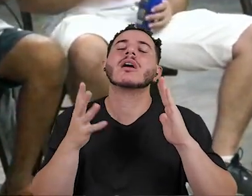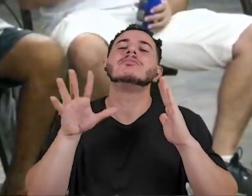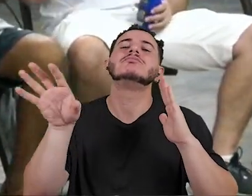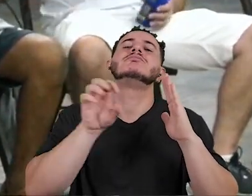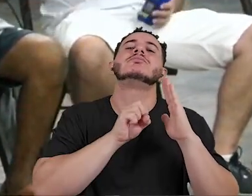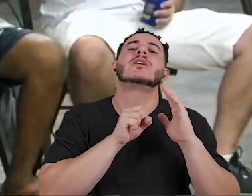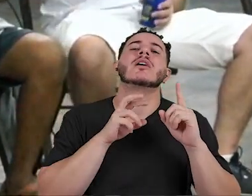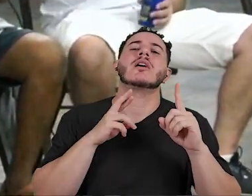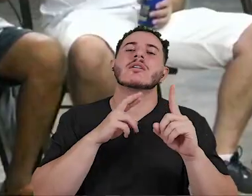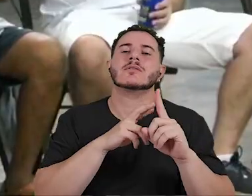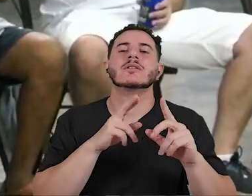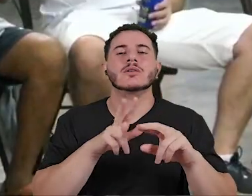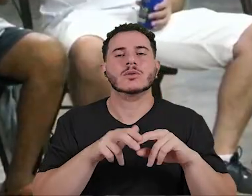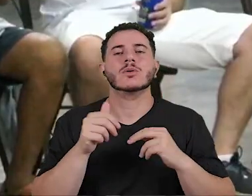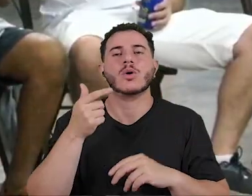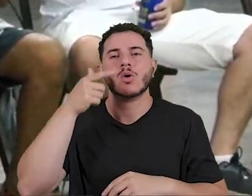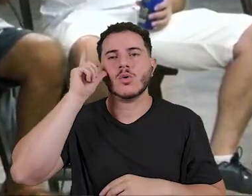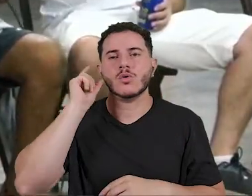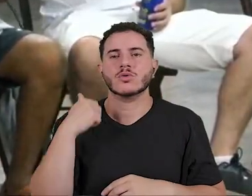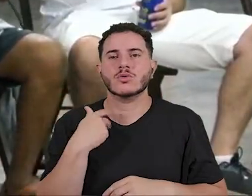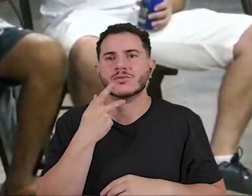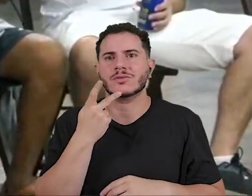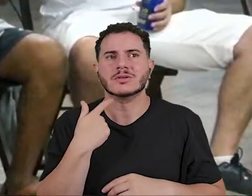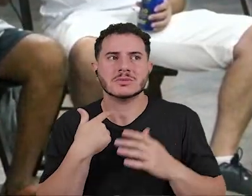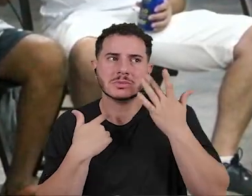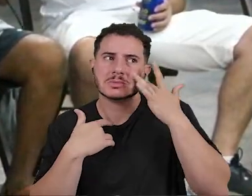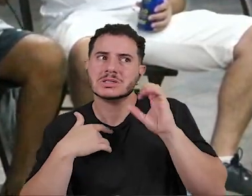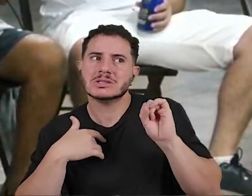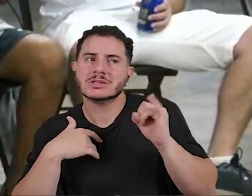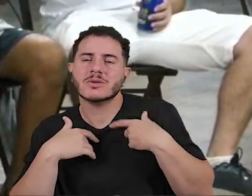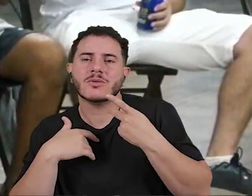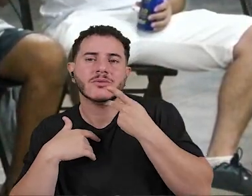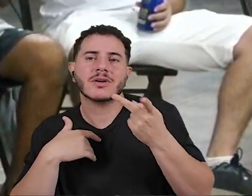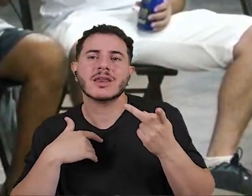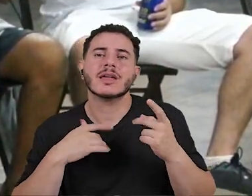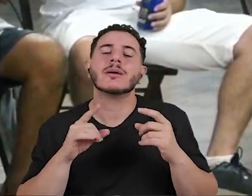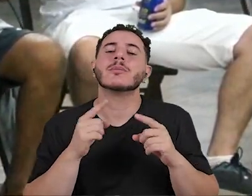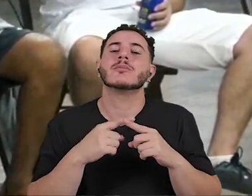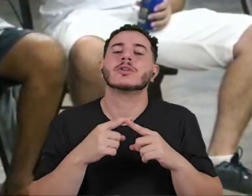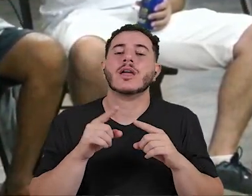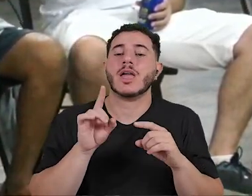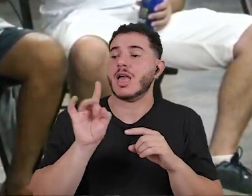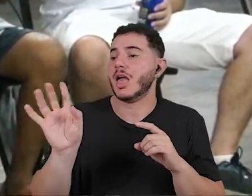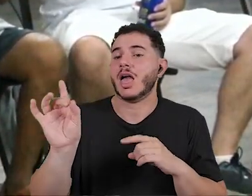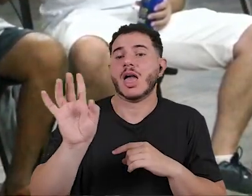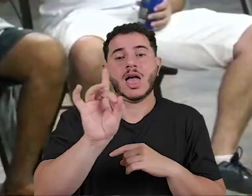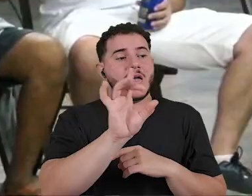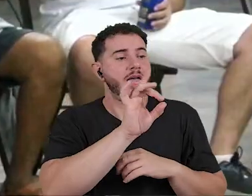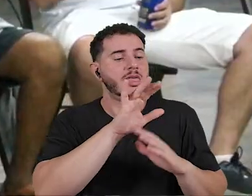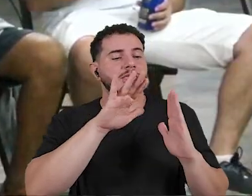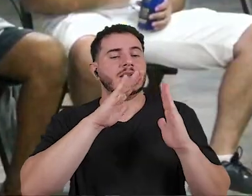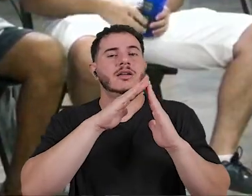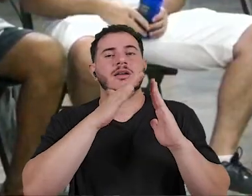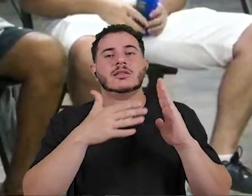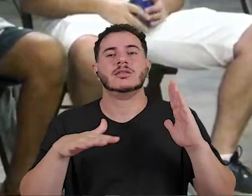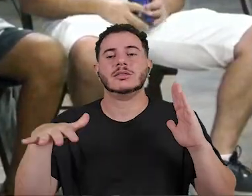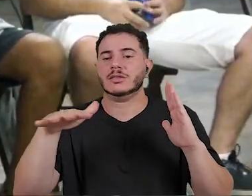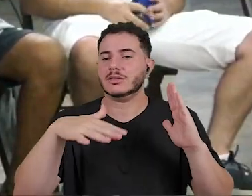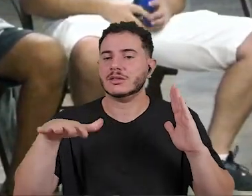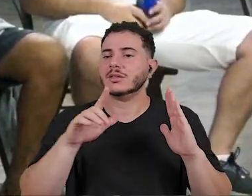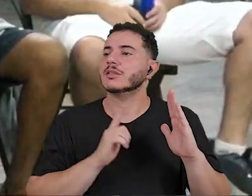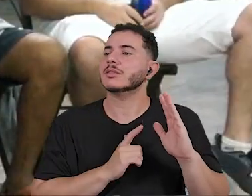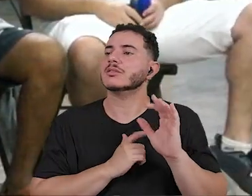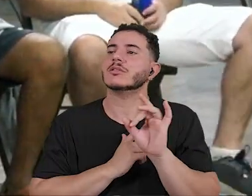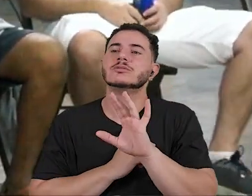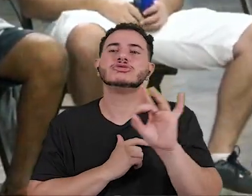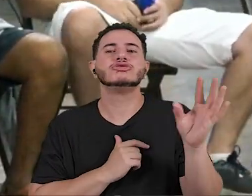Quando cada terreiro tem sua essência, cada um tem seu saber, cada um tem um jeito de chamar, né?